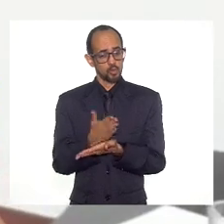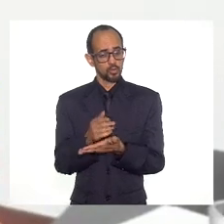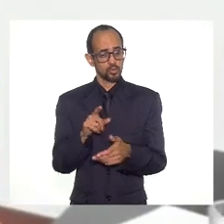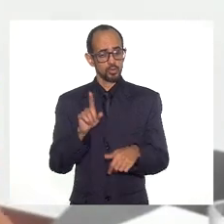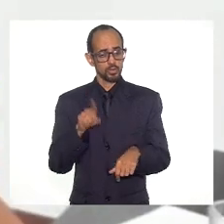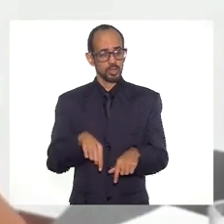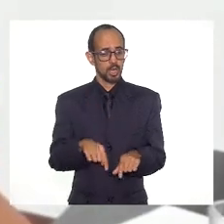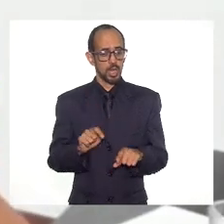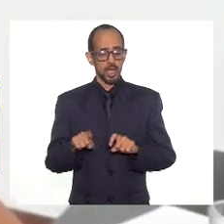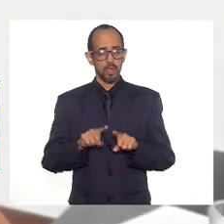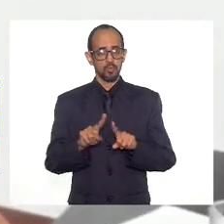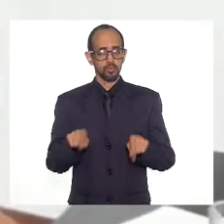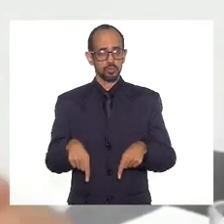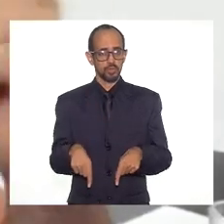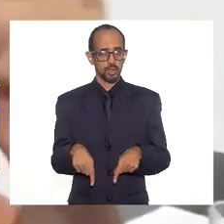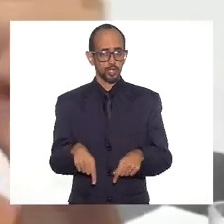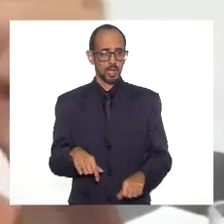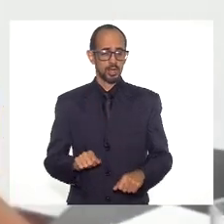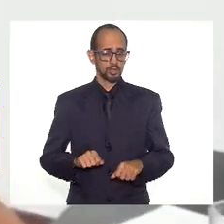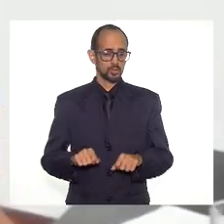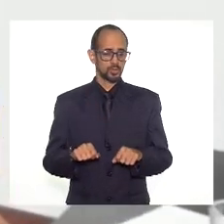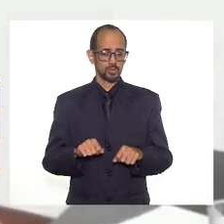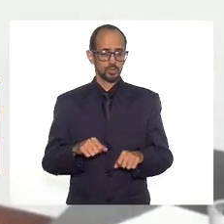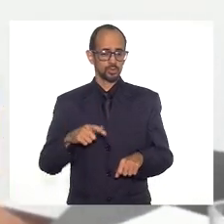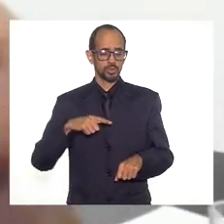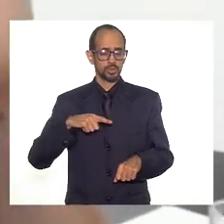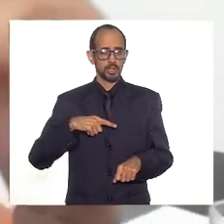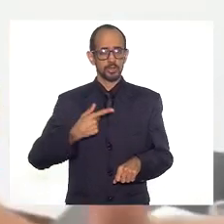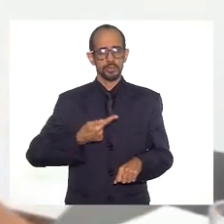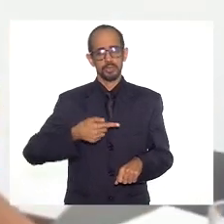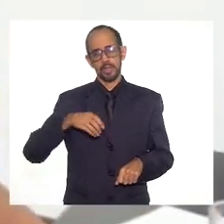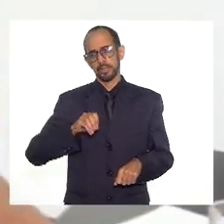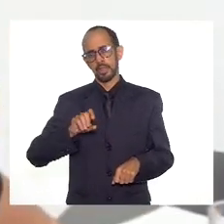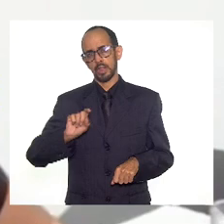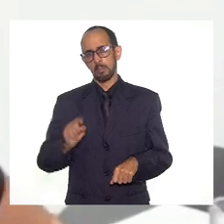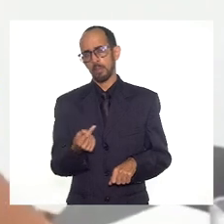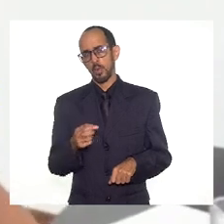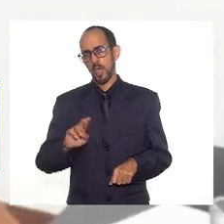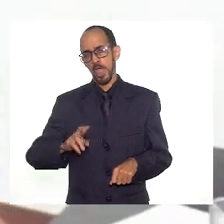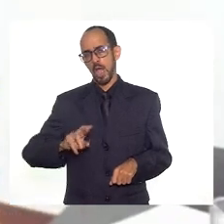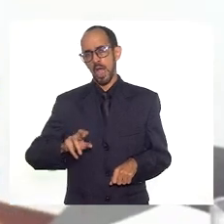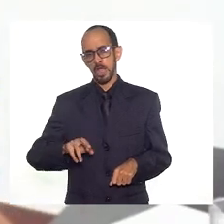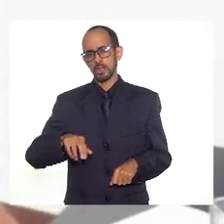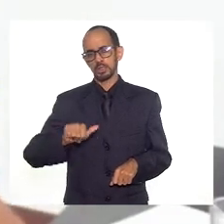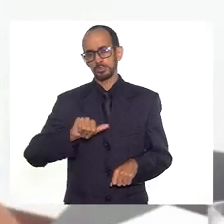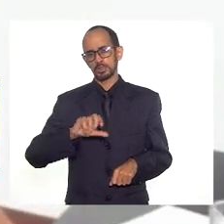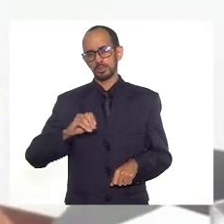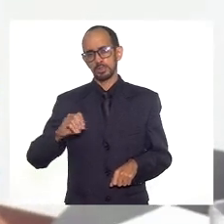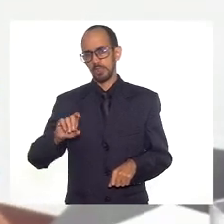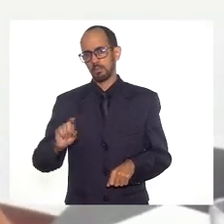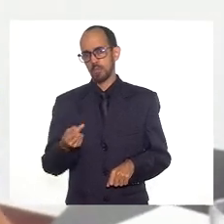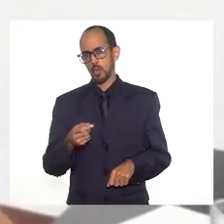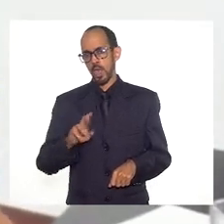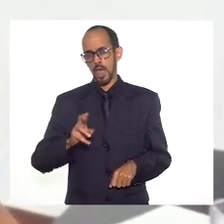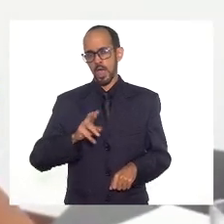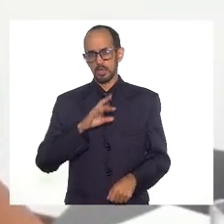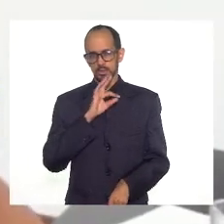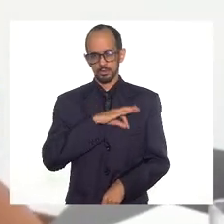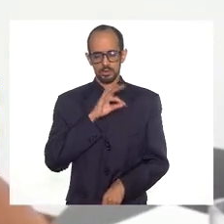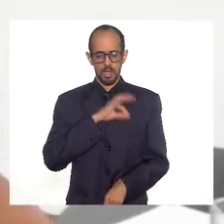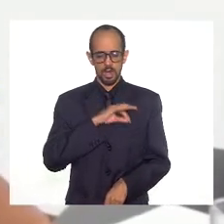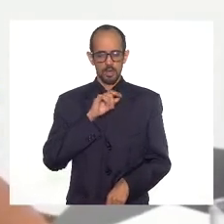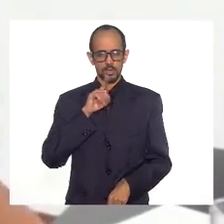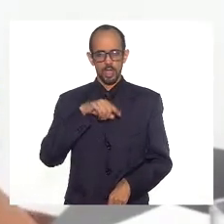de servidores que recebem 70 mil líquido, 100 mil reais líquido, o que é um absurdo. Isso sim